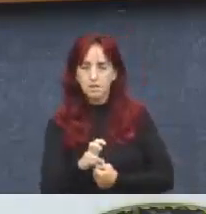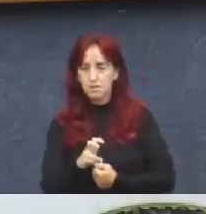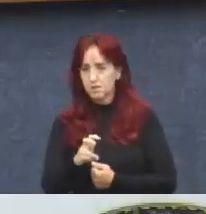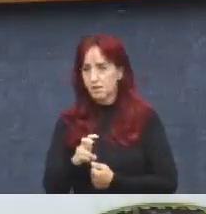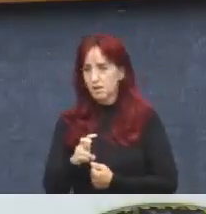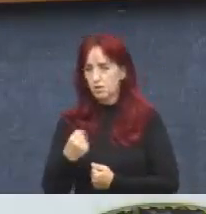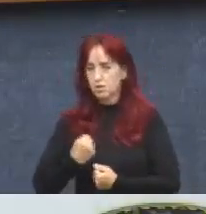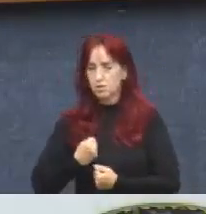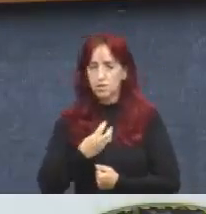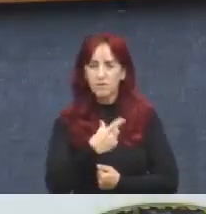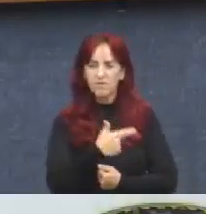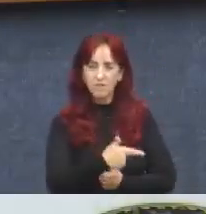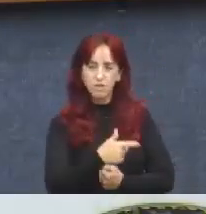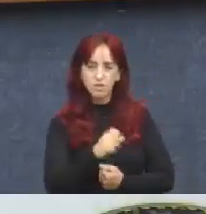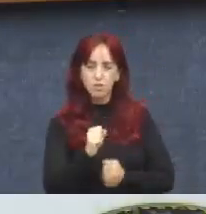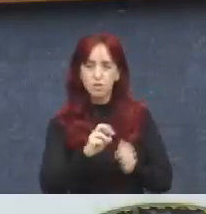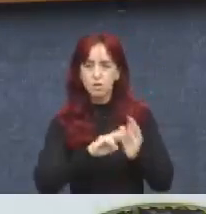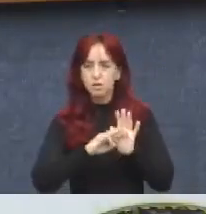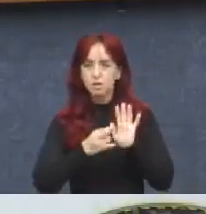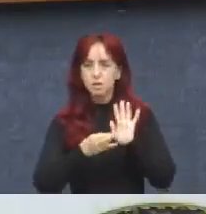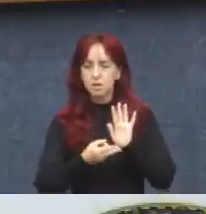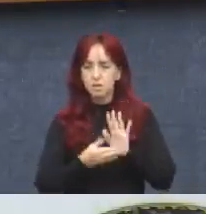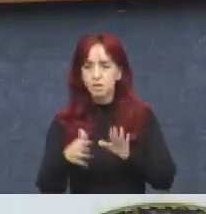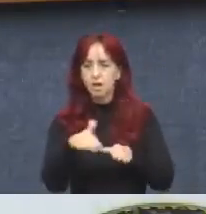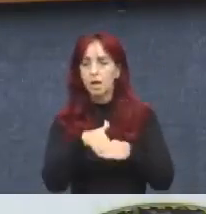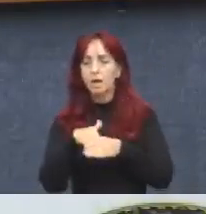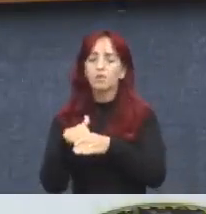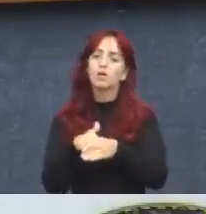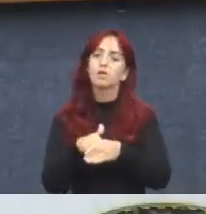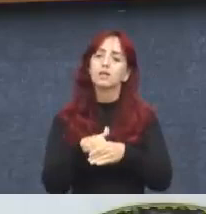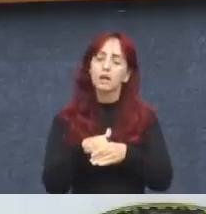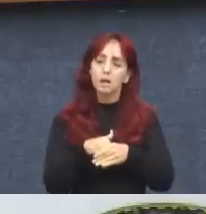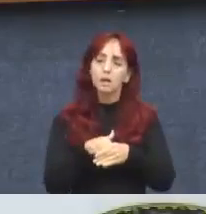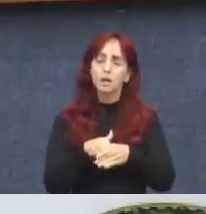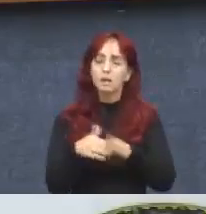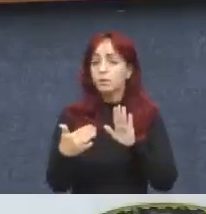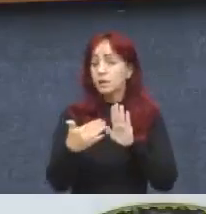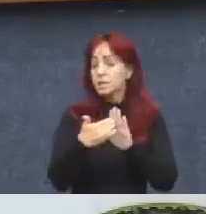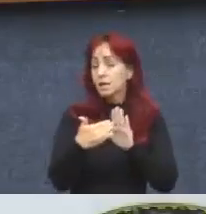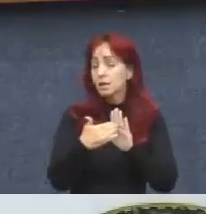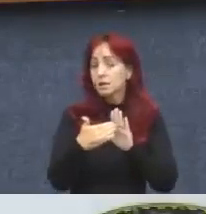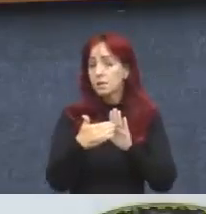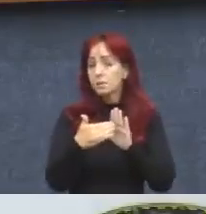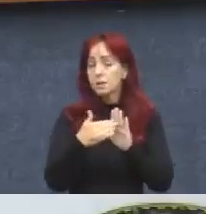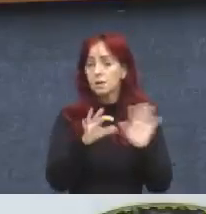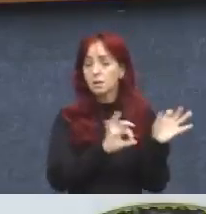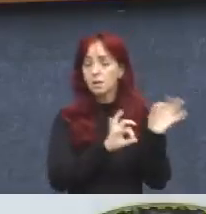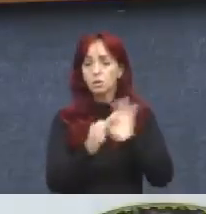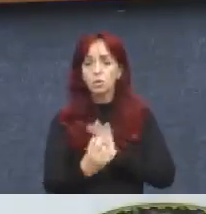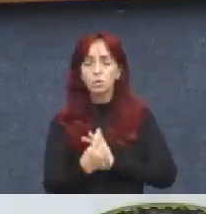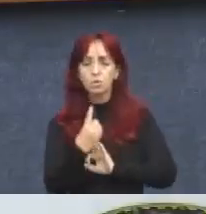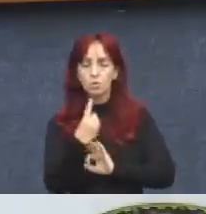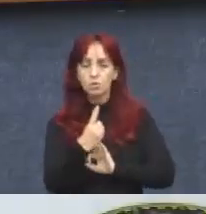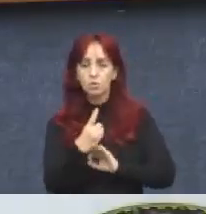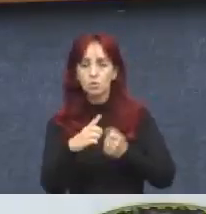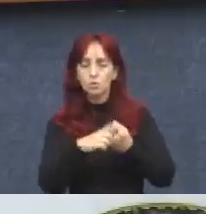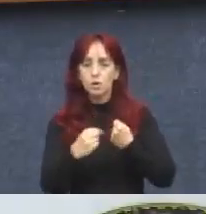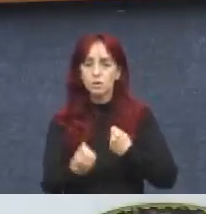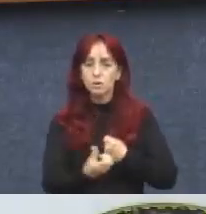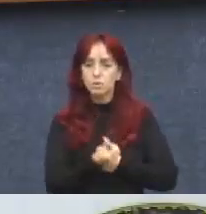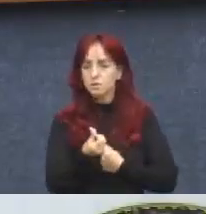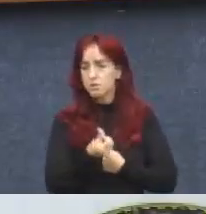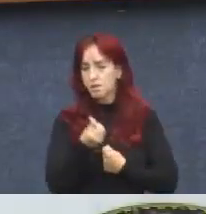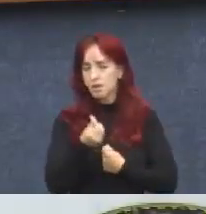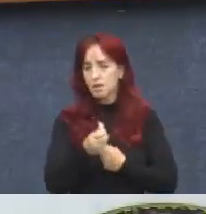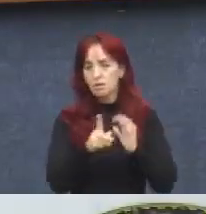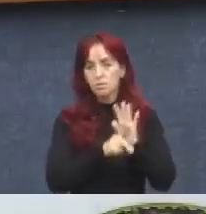inciso 28 do Regimento Interno, que seja votado destacadamente e em turno único o artigo 6º do projeto